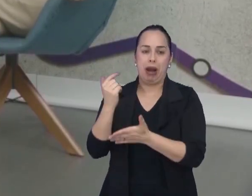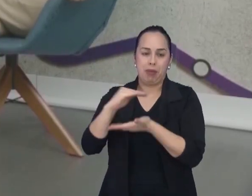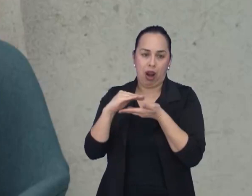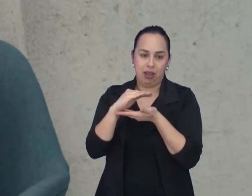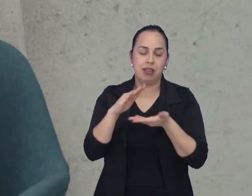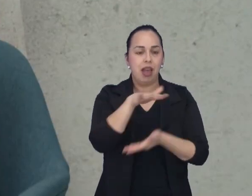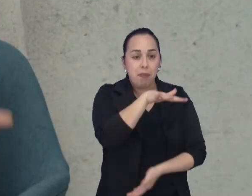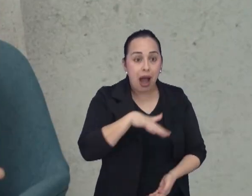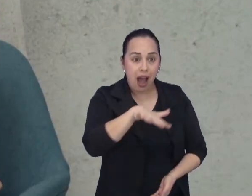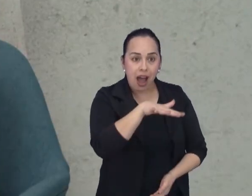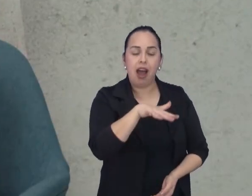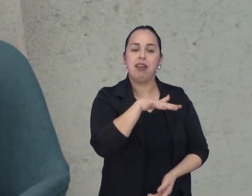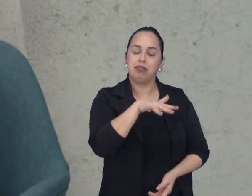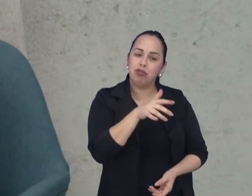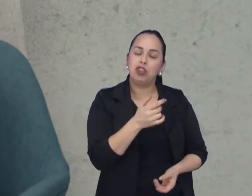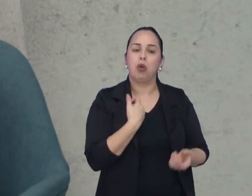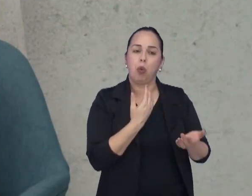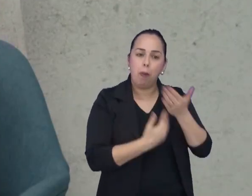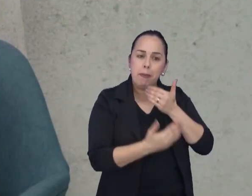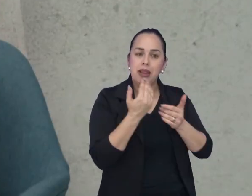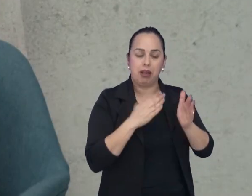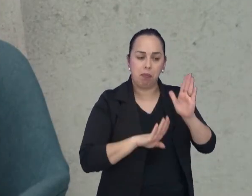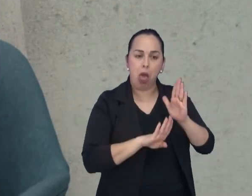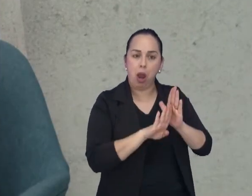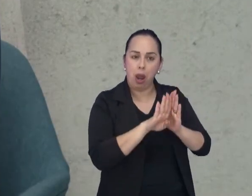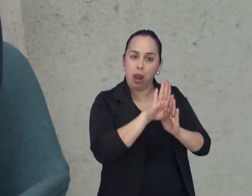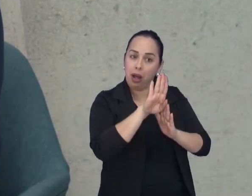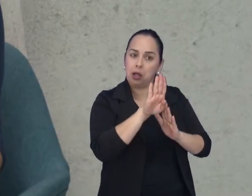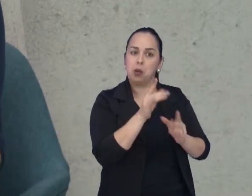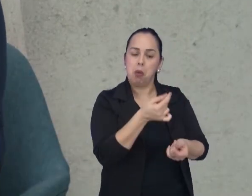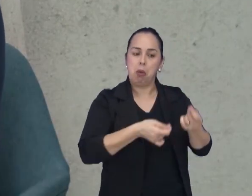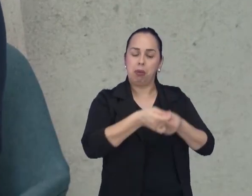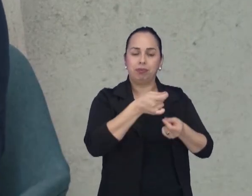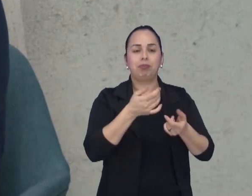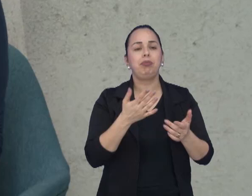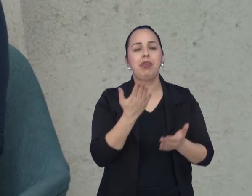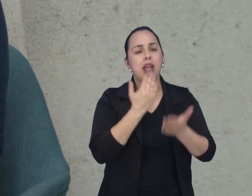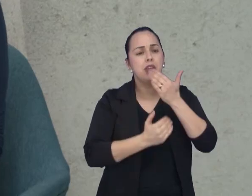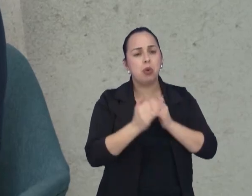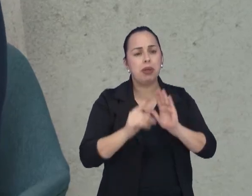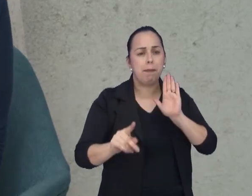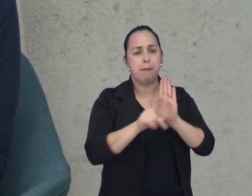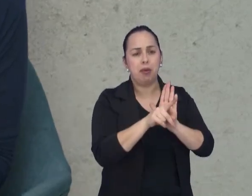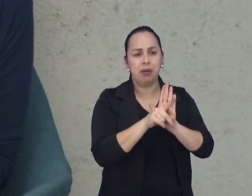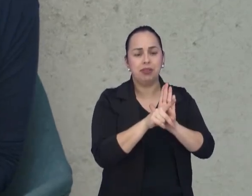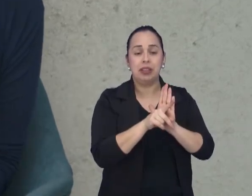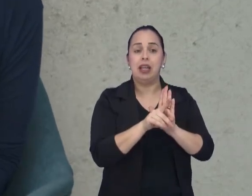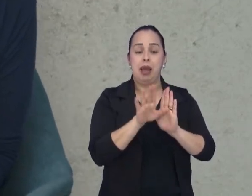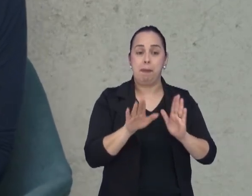setor alimentício super aquecido nessa época, né, Melo? E aí as comidas típicas, você acha que acabam ficando